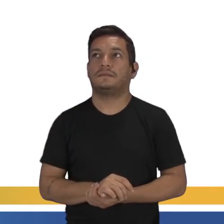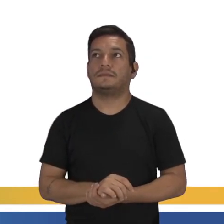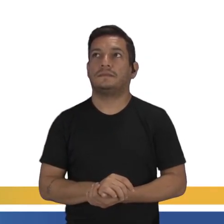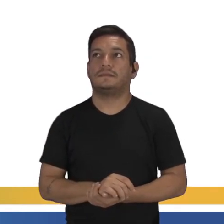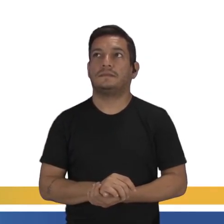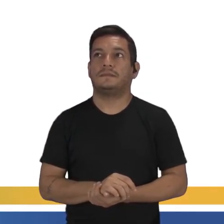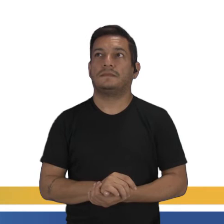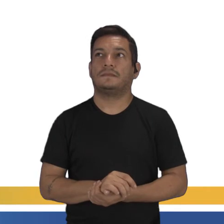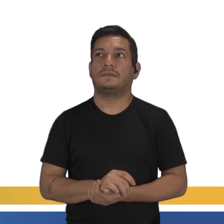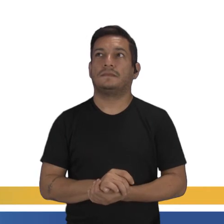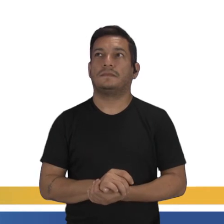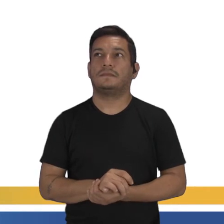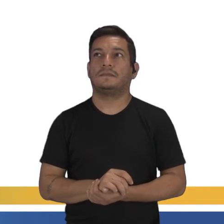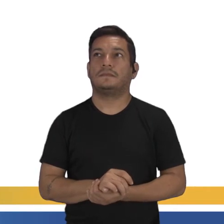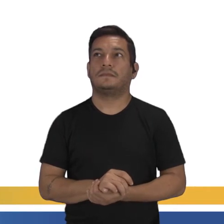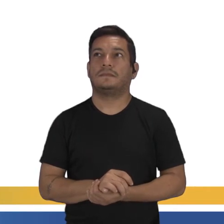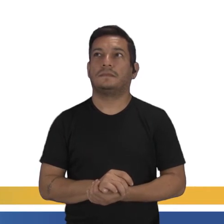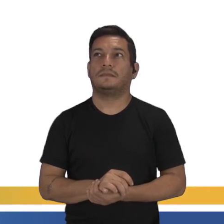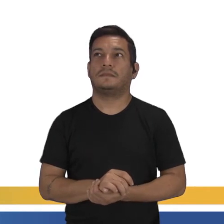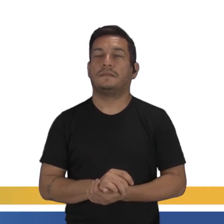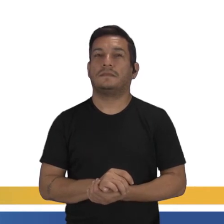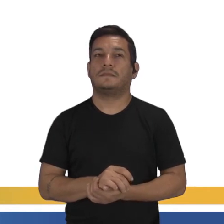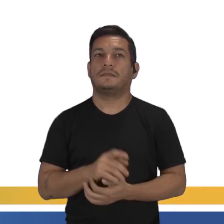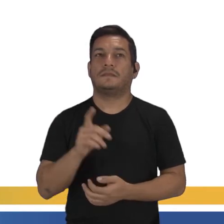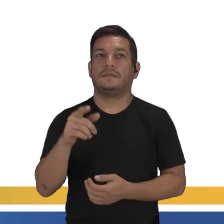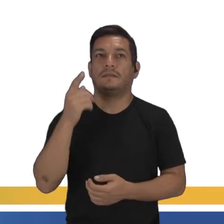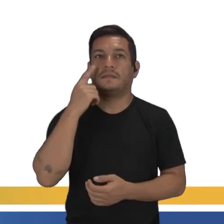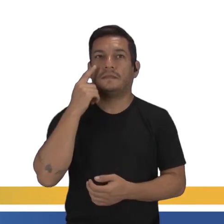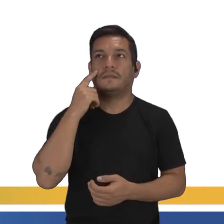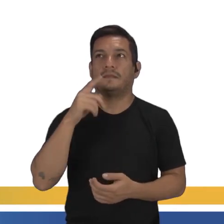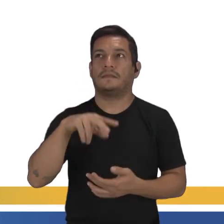só, na letra A, a leitura da balança é